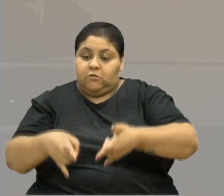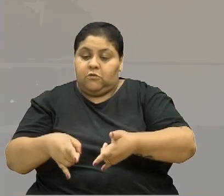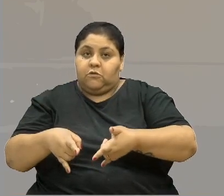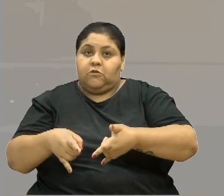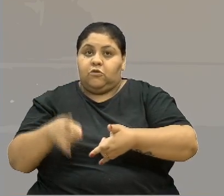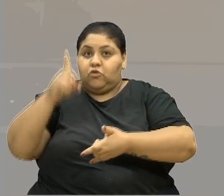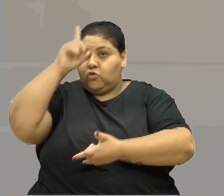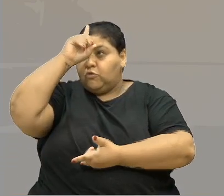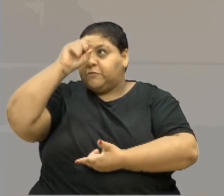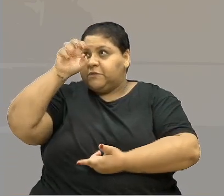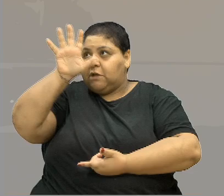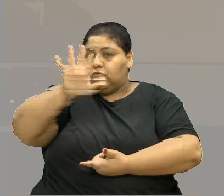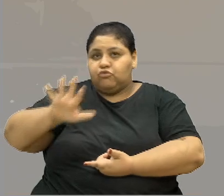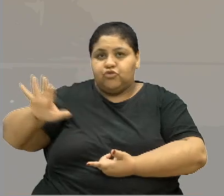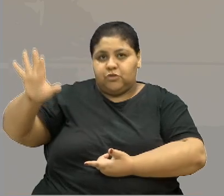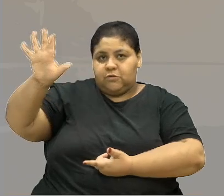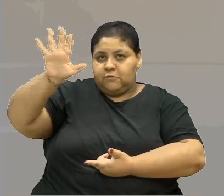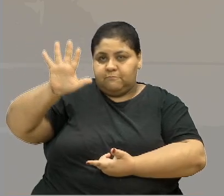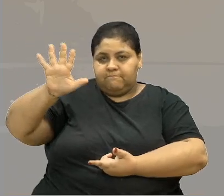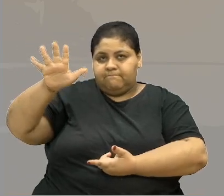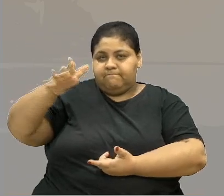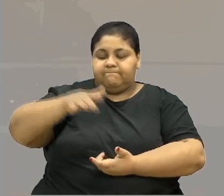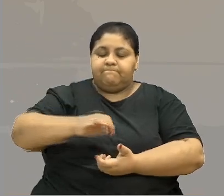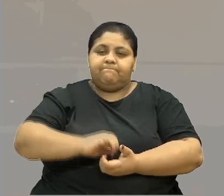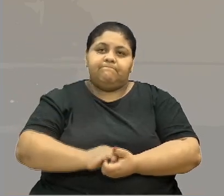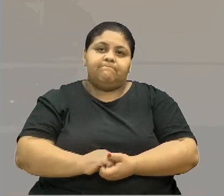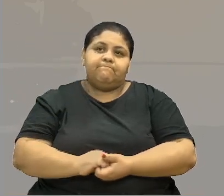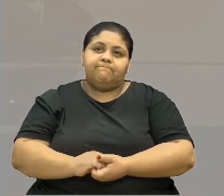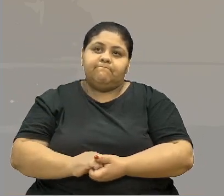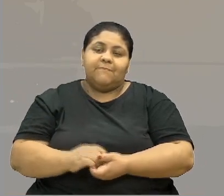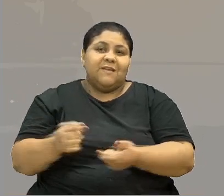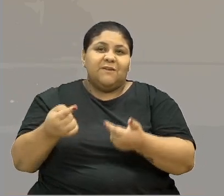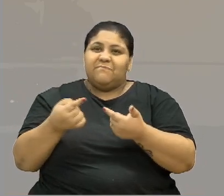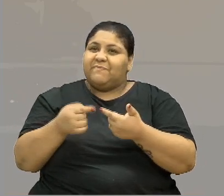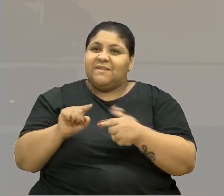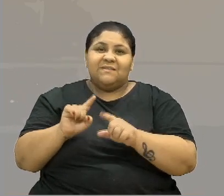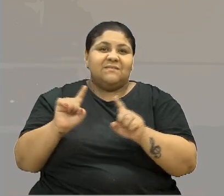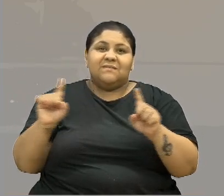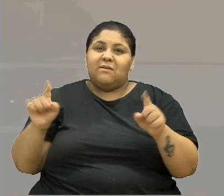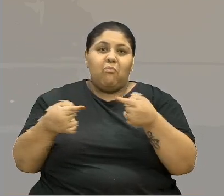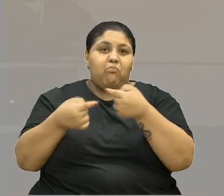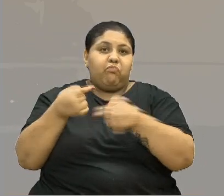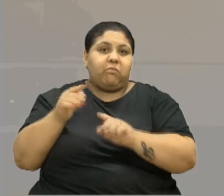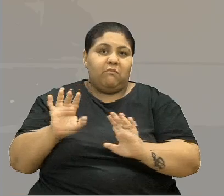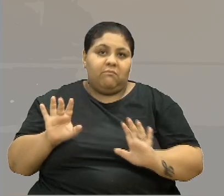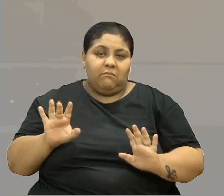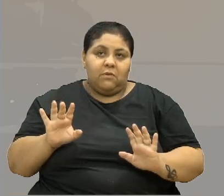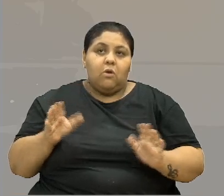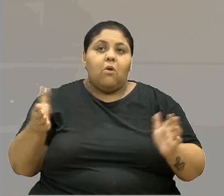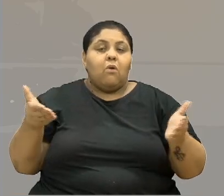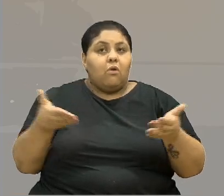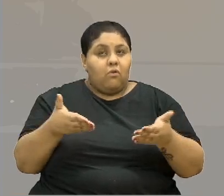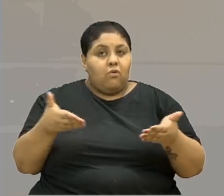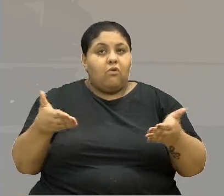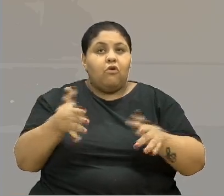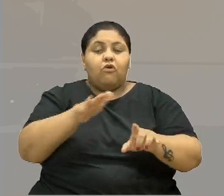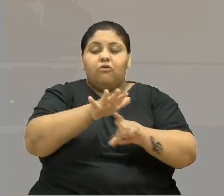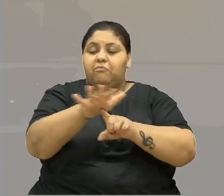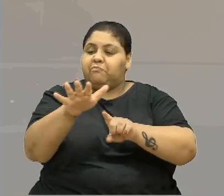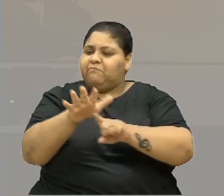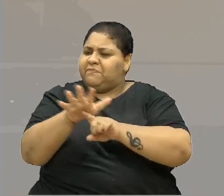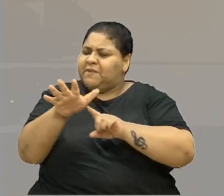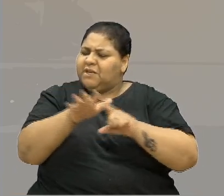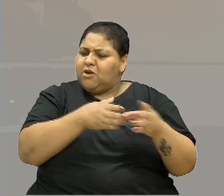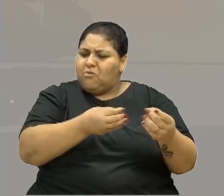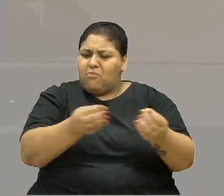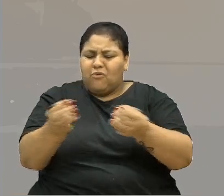Hospital Geral. Mas nem isso foi suficiente. Hoje ainda a demanda é muito